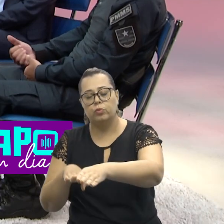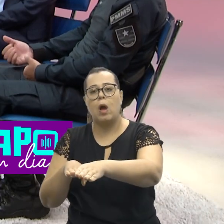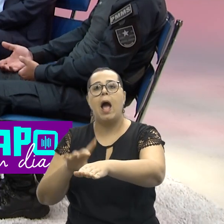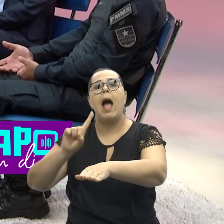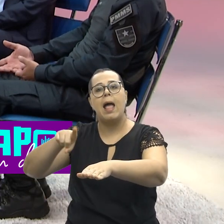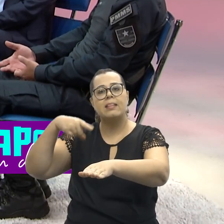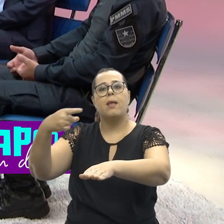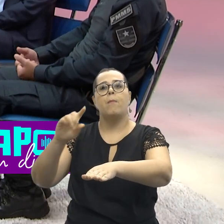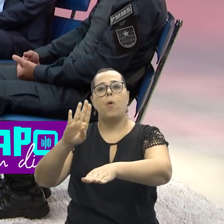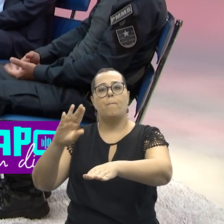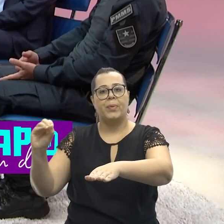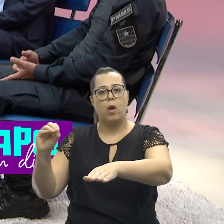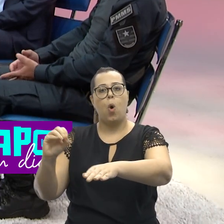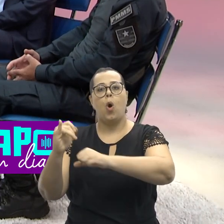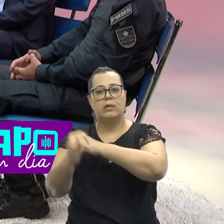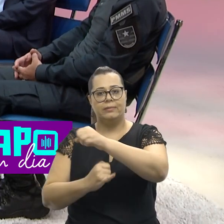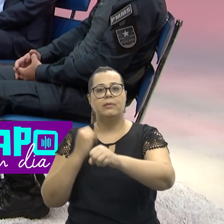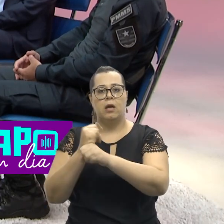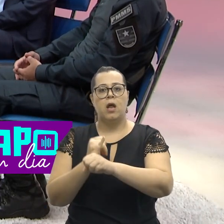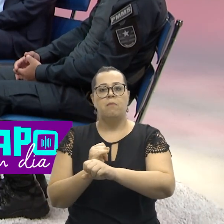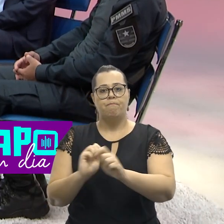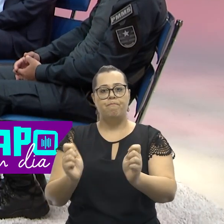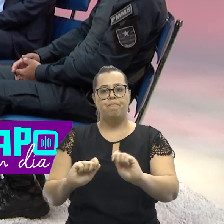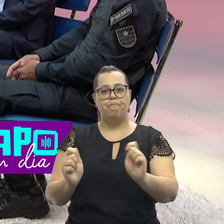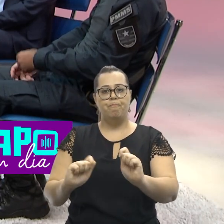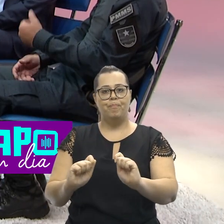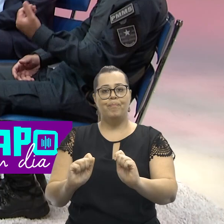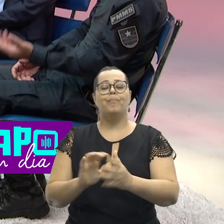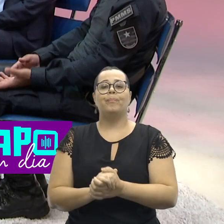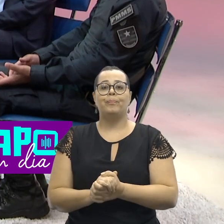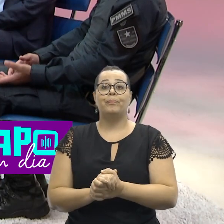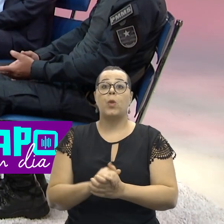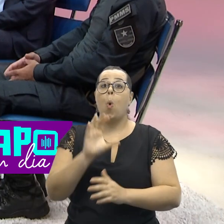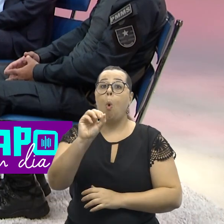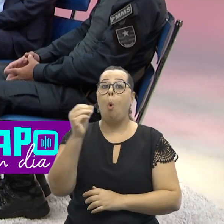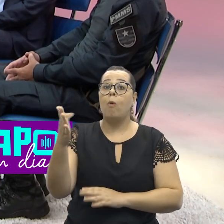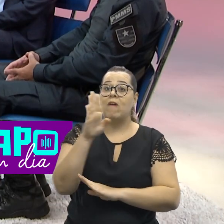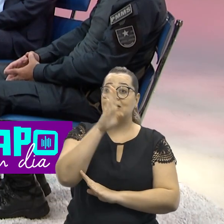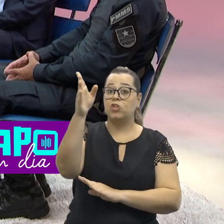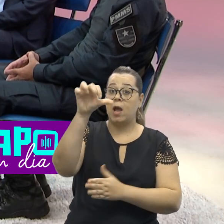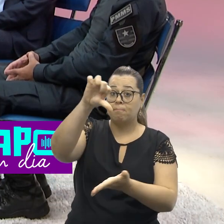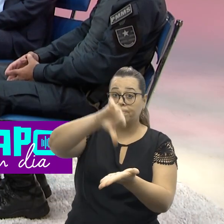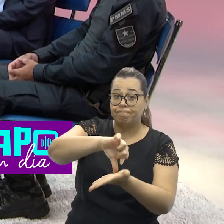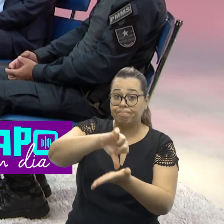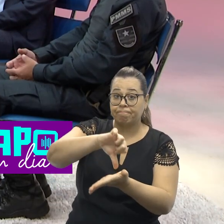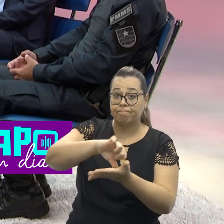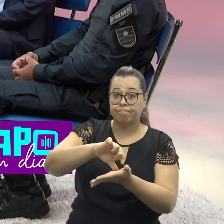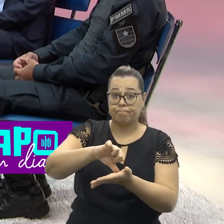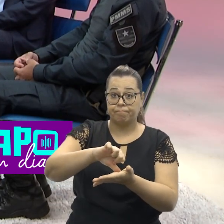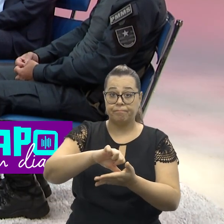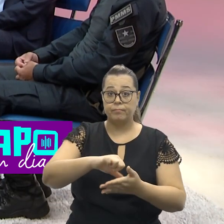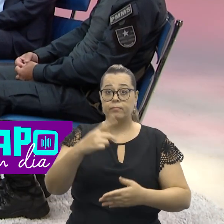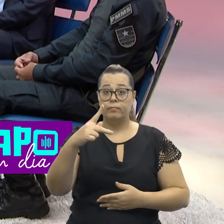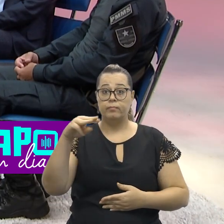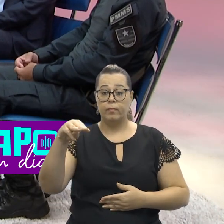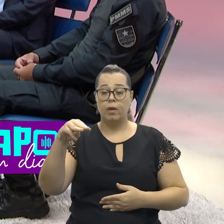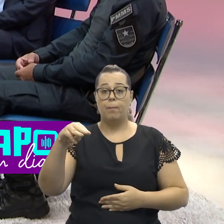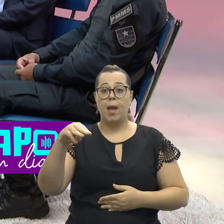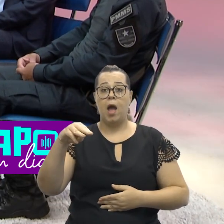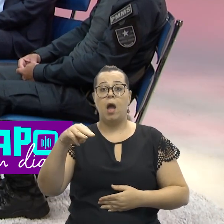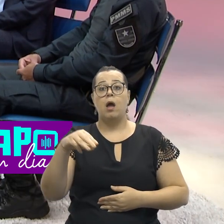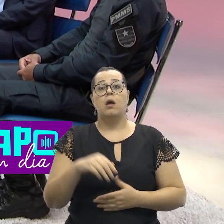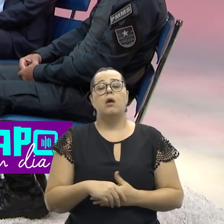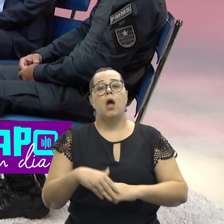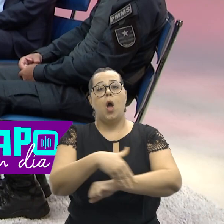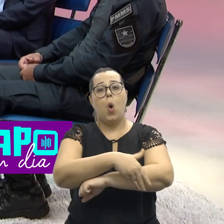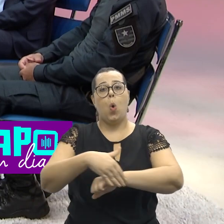acidente online mesmo, através da rede mundial de computadores, pela internet, ou indo à sede do batalhão de trânsito, que fica na Rua Barão